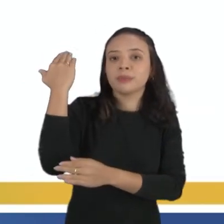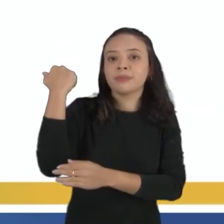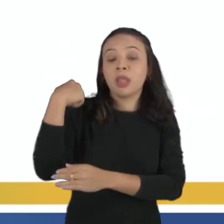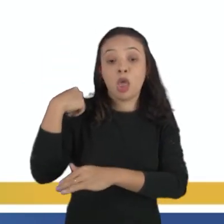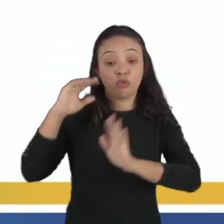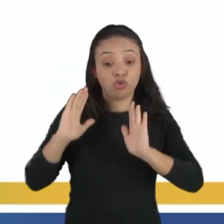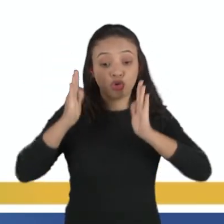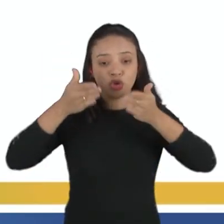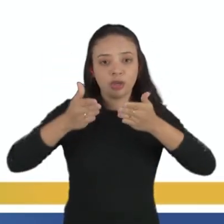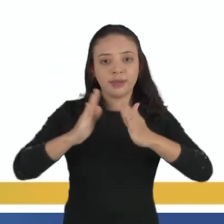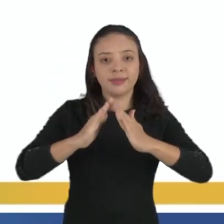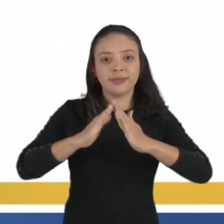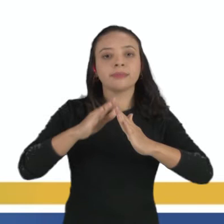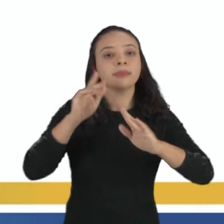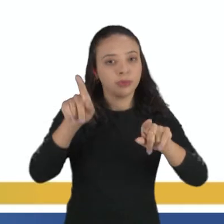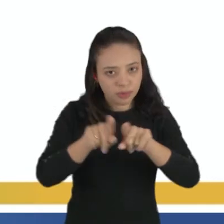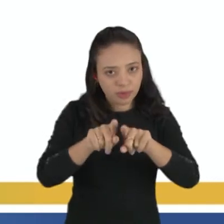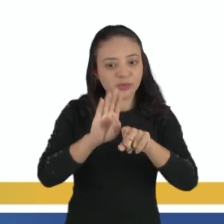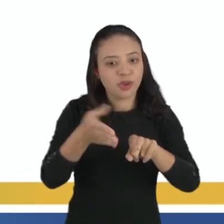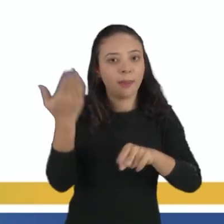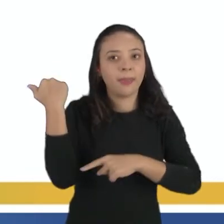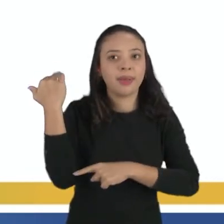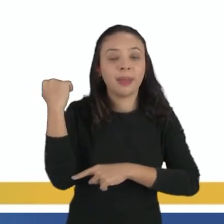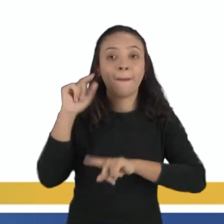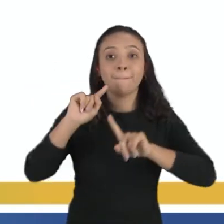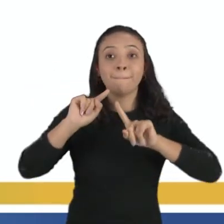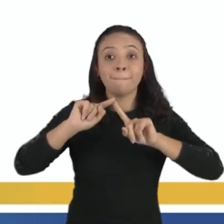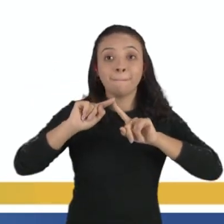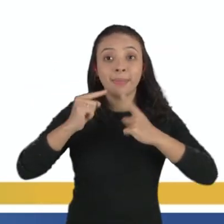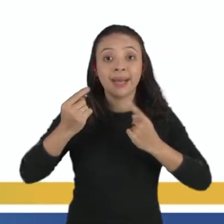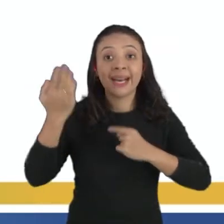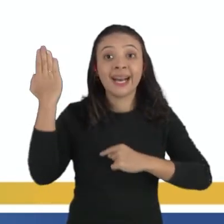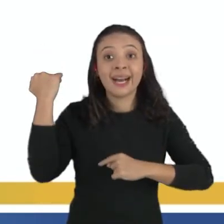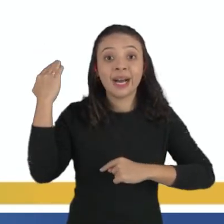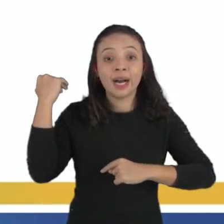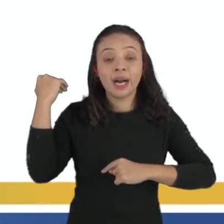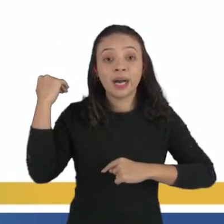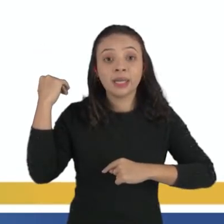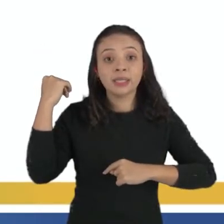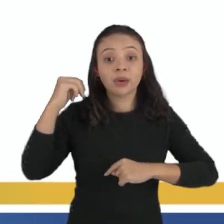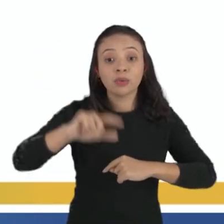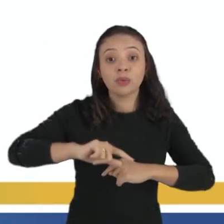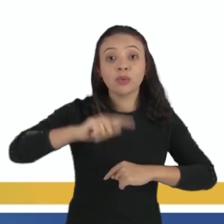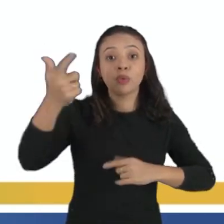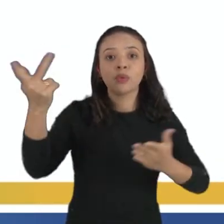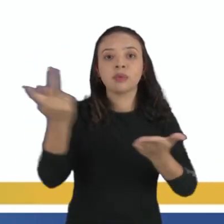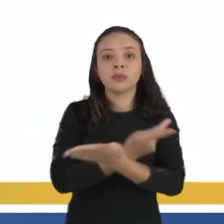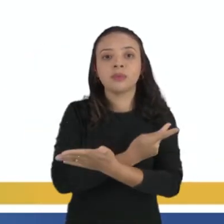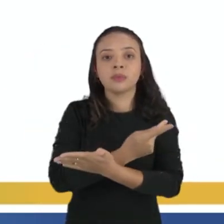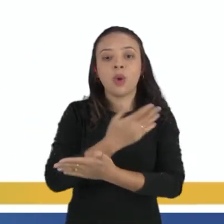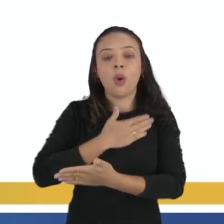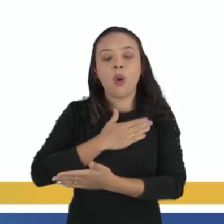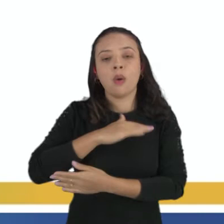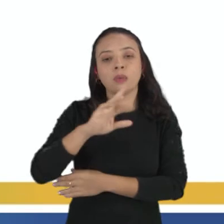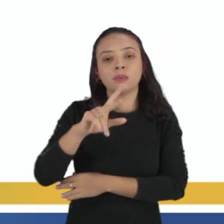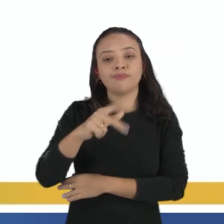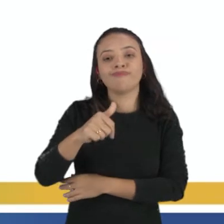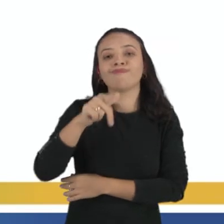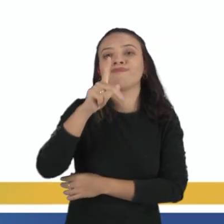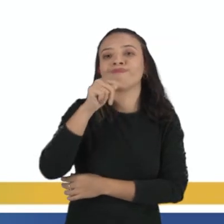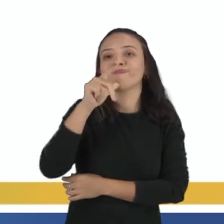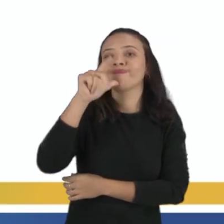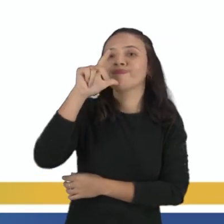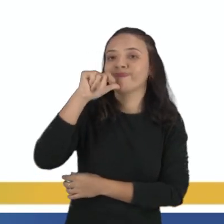em casa, é passado. Só que antes desse passado ocorreu outro. Meu irmão bebera toda